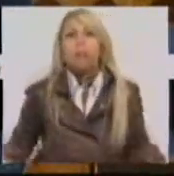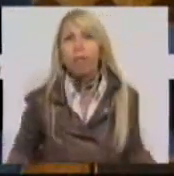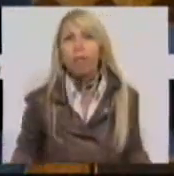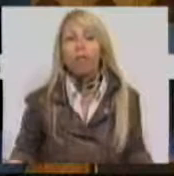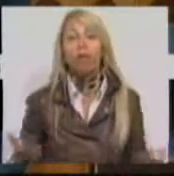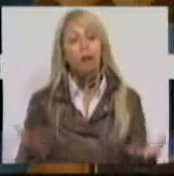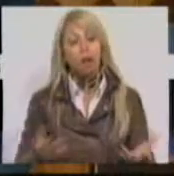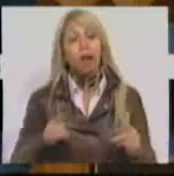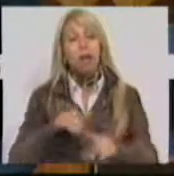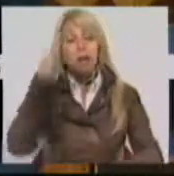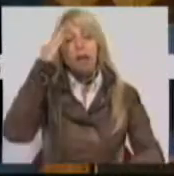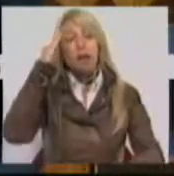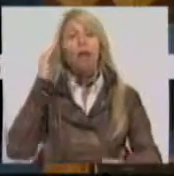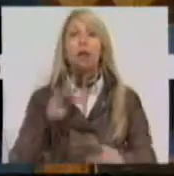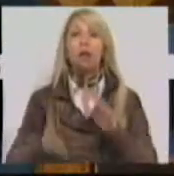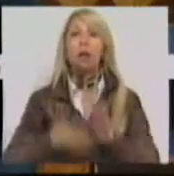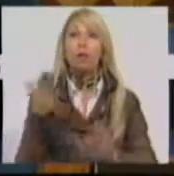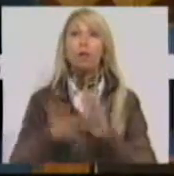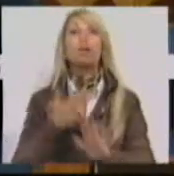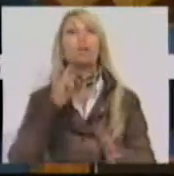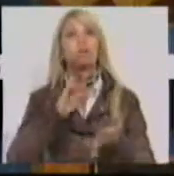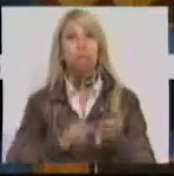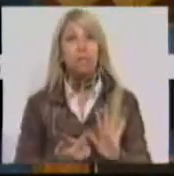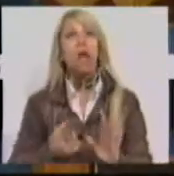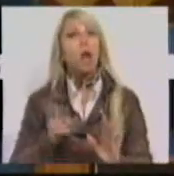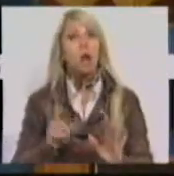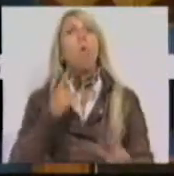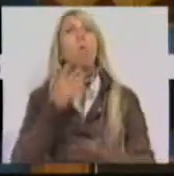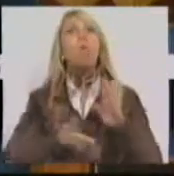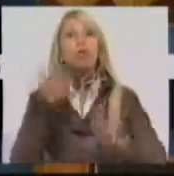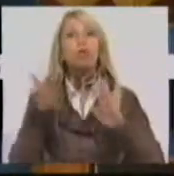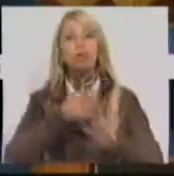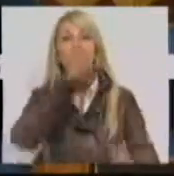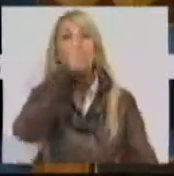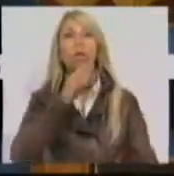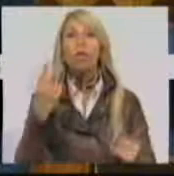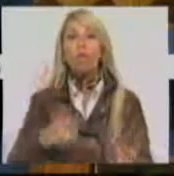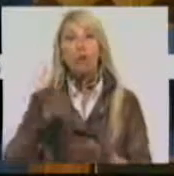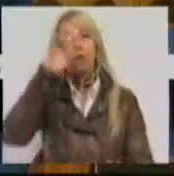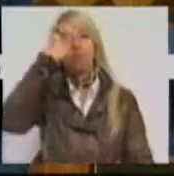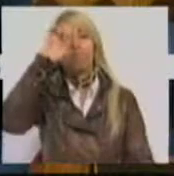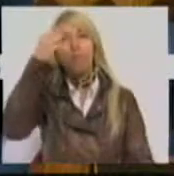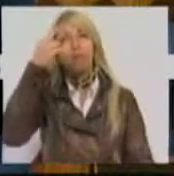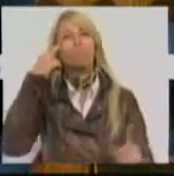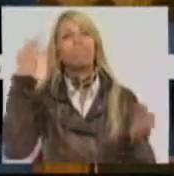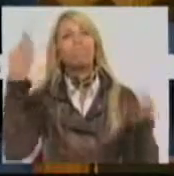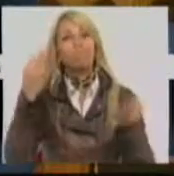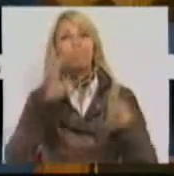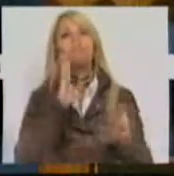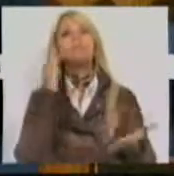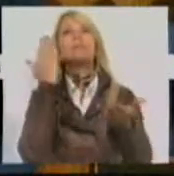que é urgente, mais do que necessário, é urgente, de facto, o Governo ter a consciência do que está a